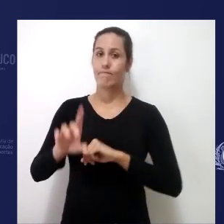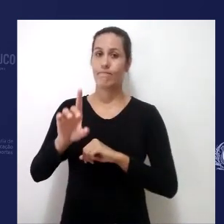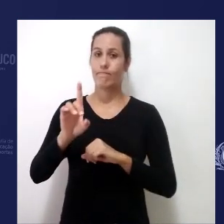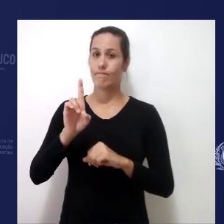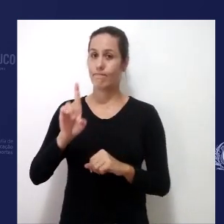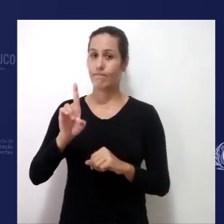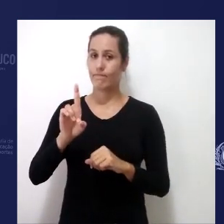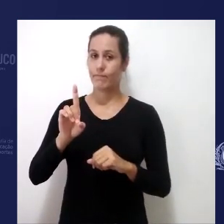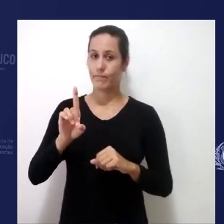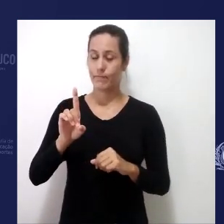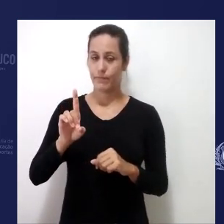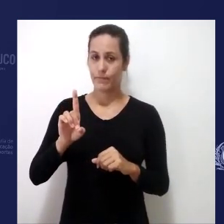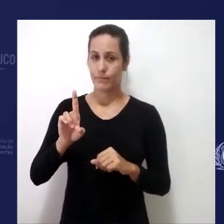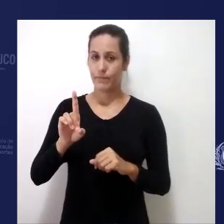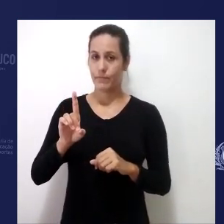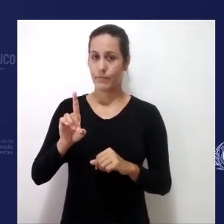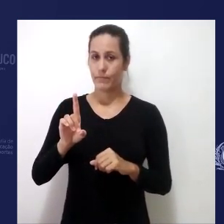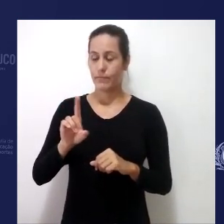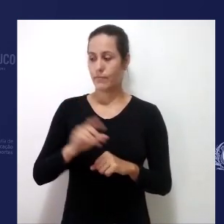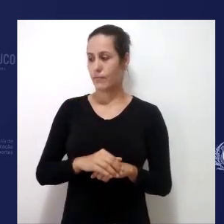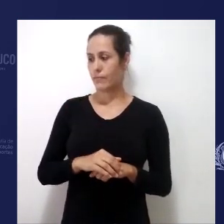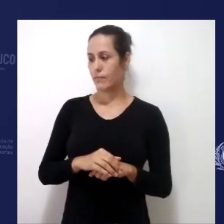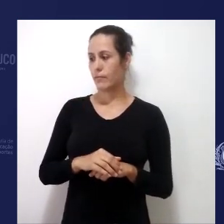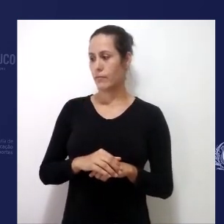questão é a alternativa D.